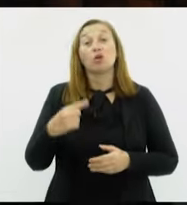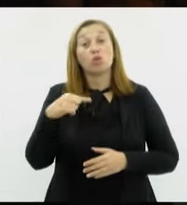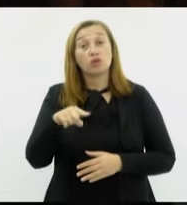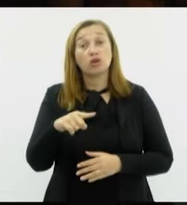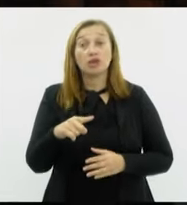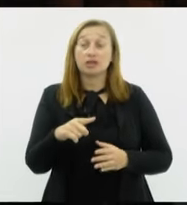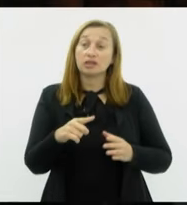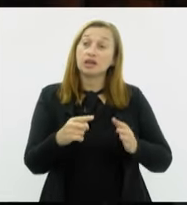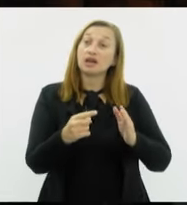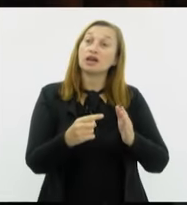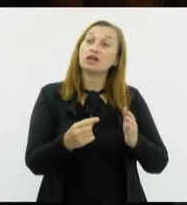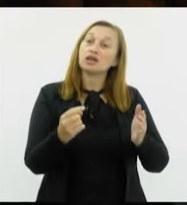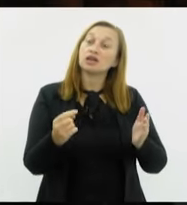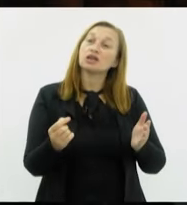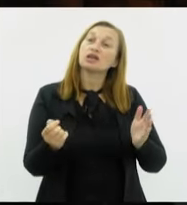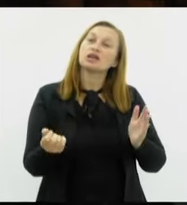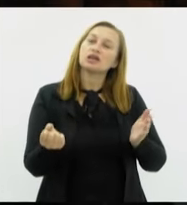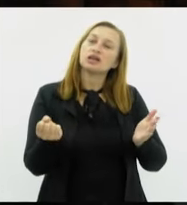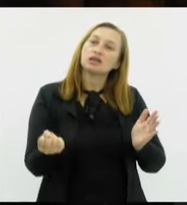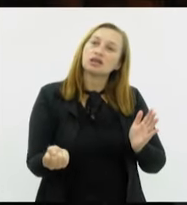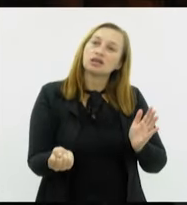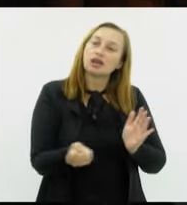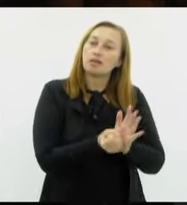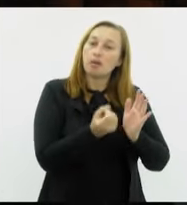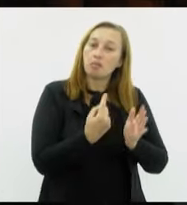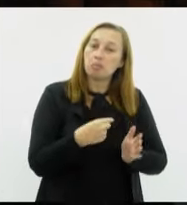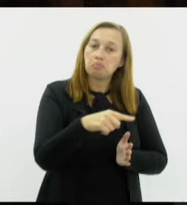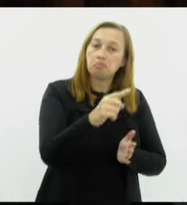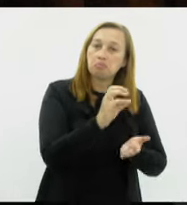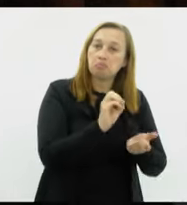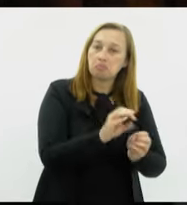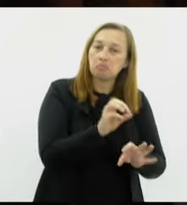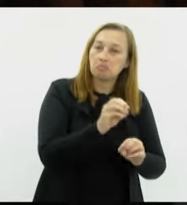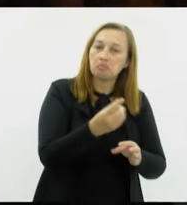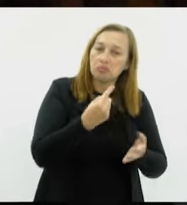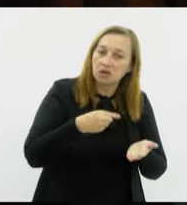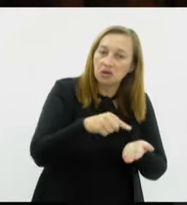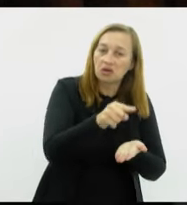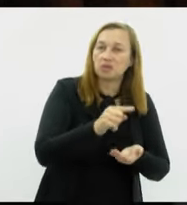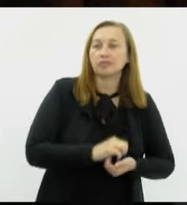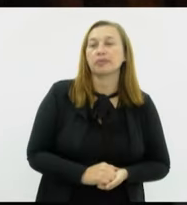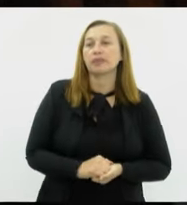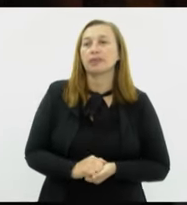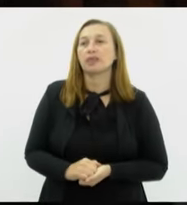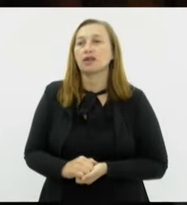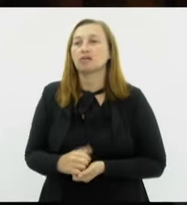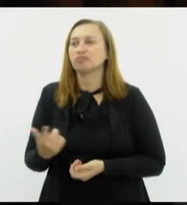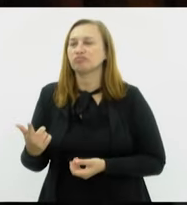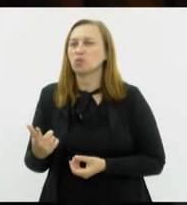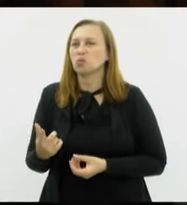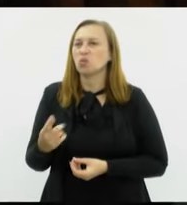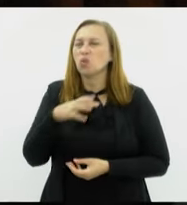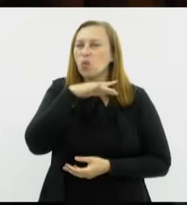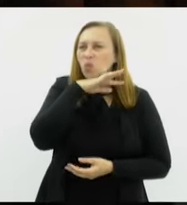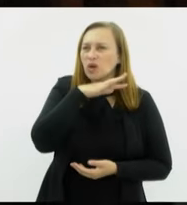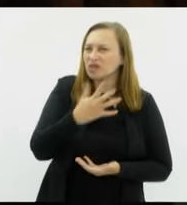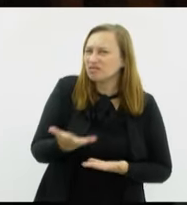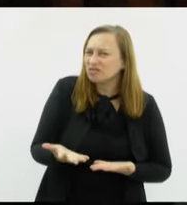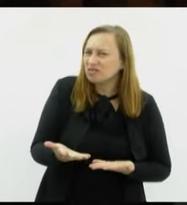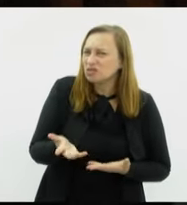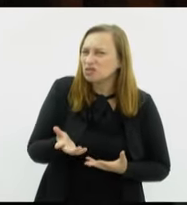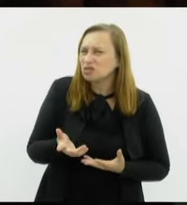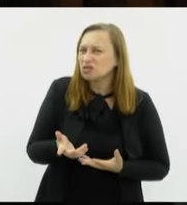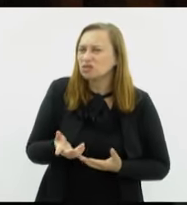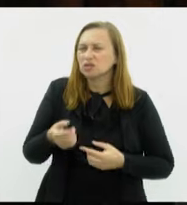para a educação e para a saúde. Não dá para o Estado do Rio de Janeiro continuar sendo um fracasso